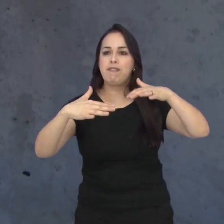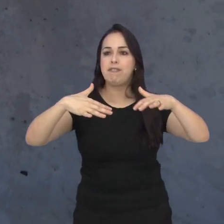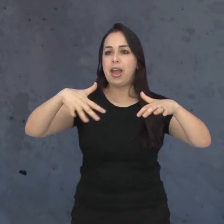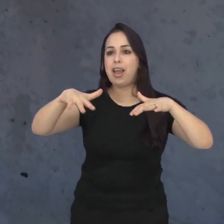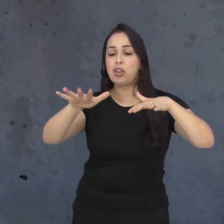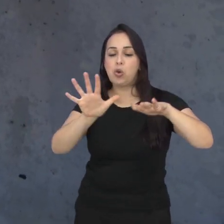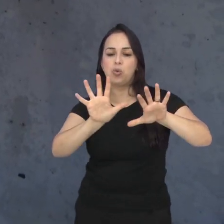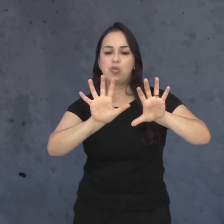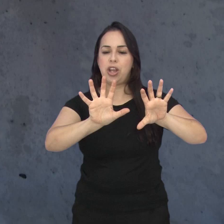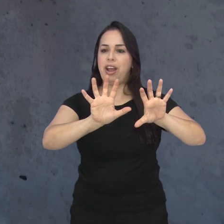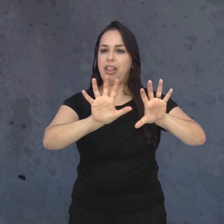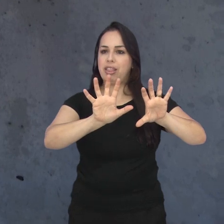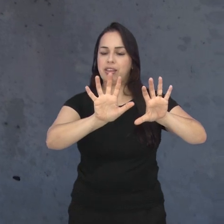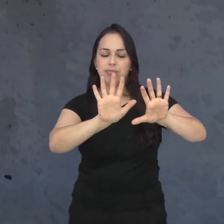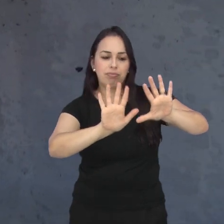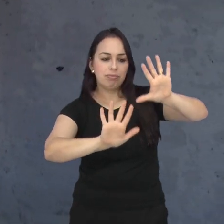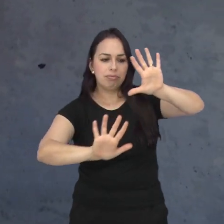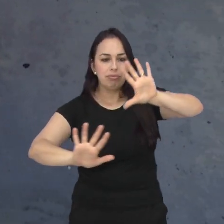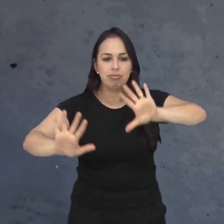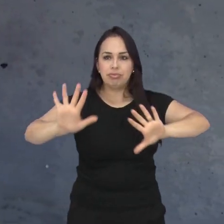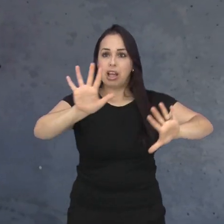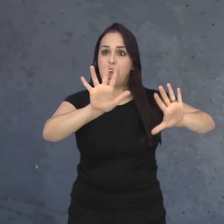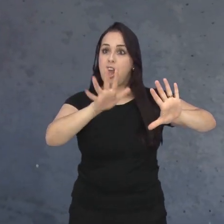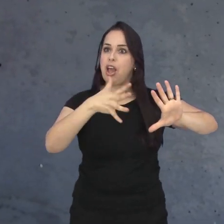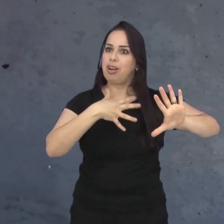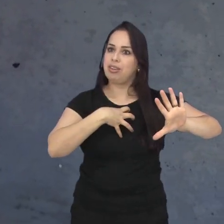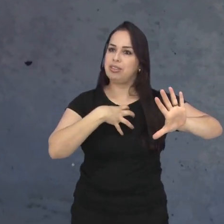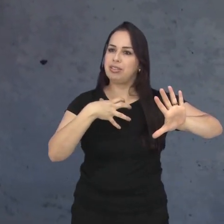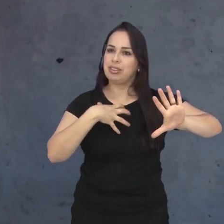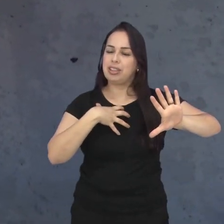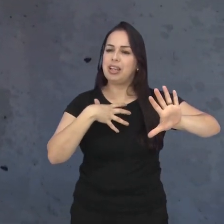o gesto, né? Eu gosto de ter